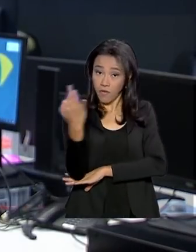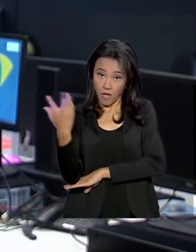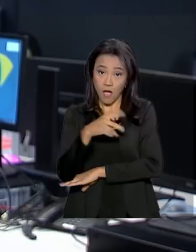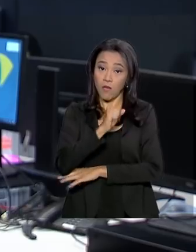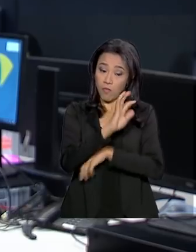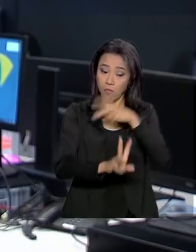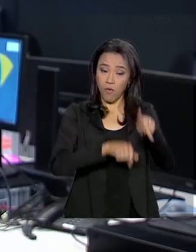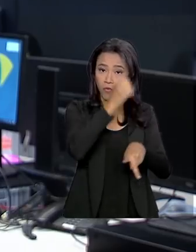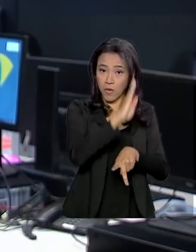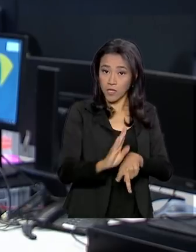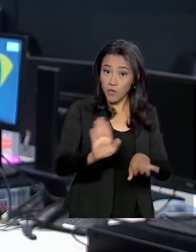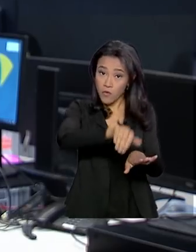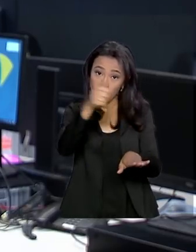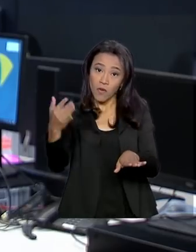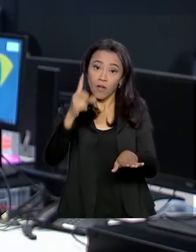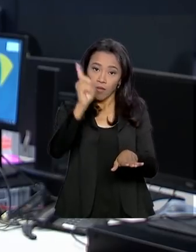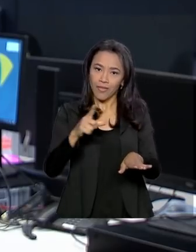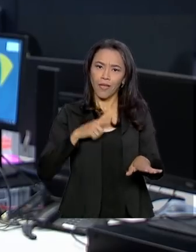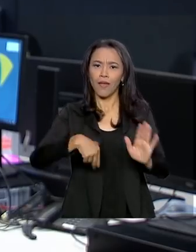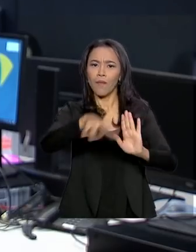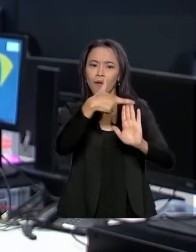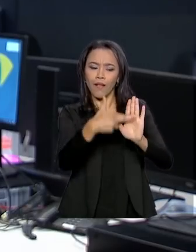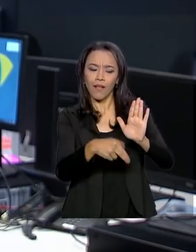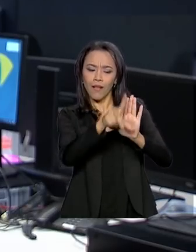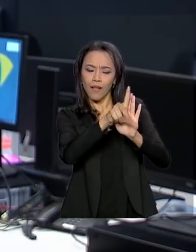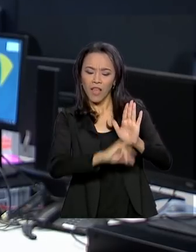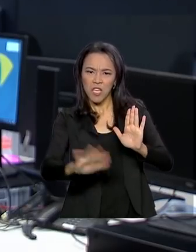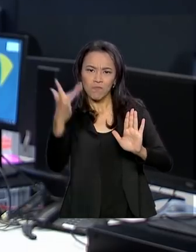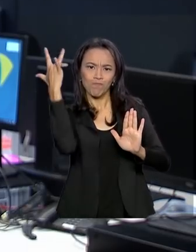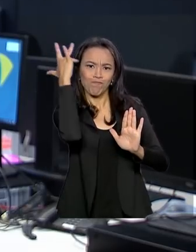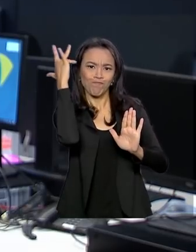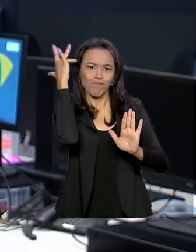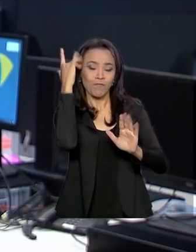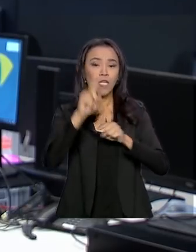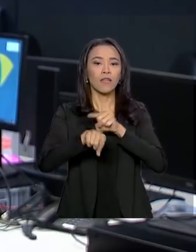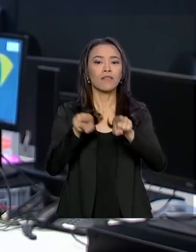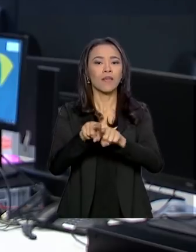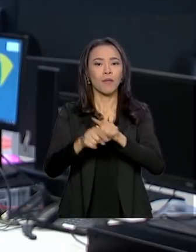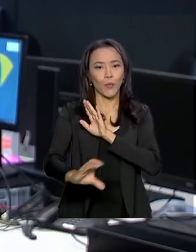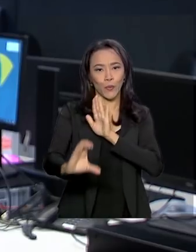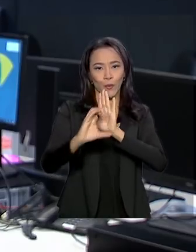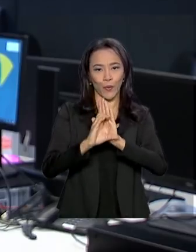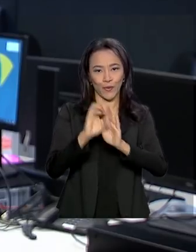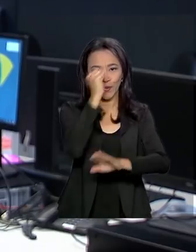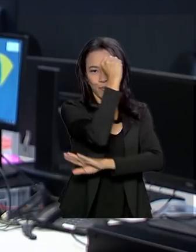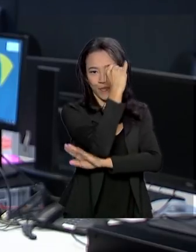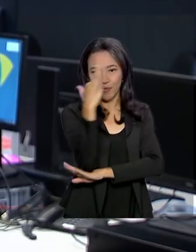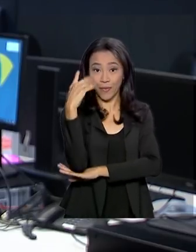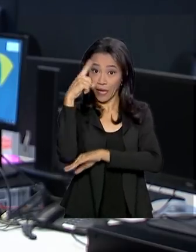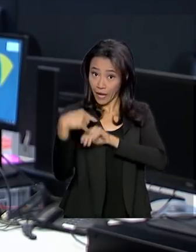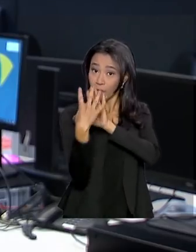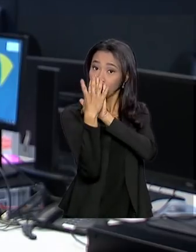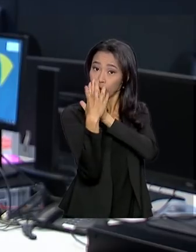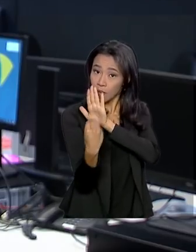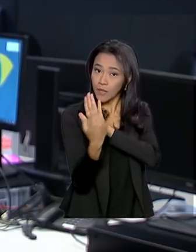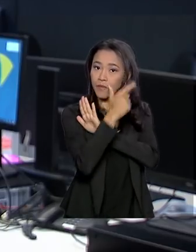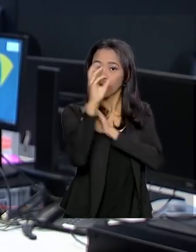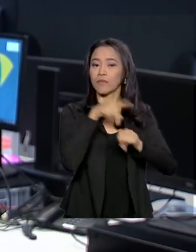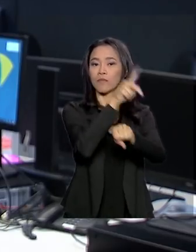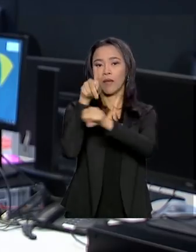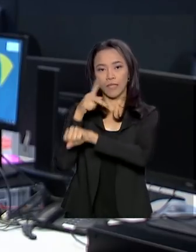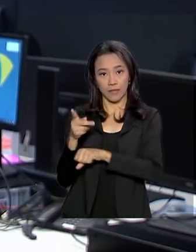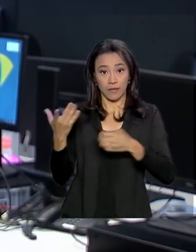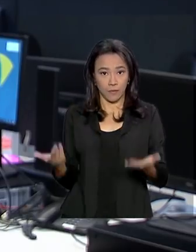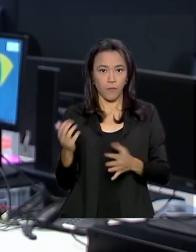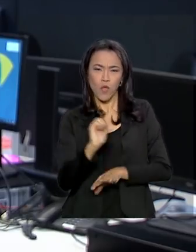desconhecem que o Brasil é regido por uma lei ambiental moderna e um código florestal que serve de exemplo para outros países. No